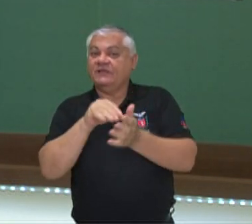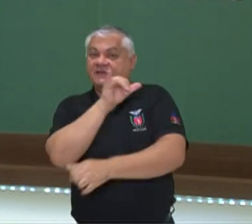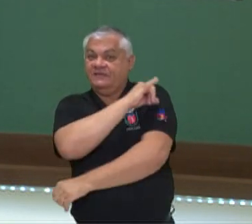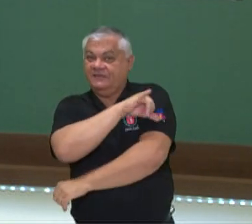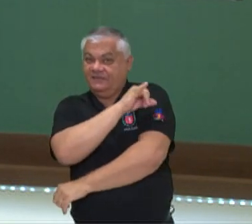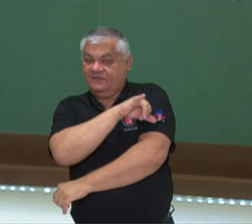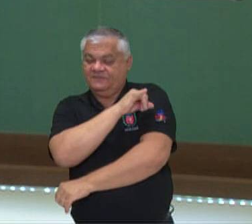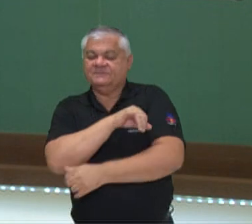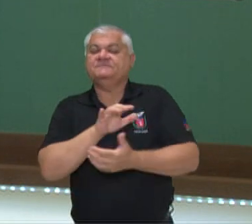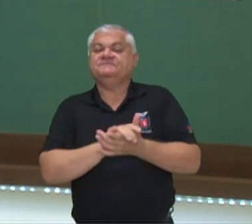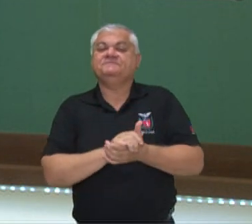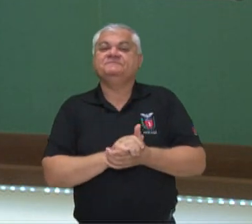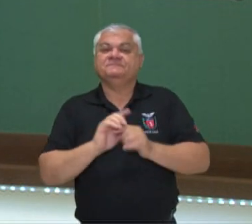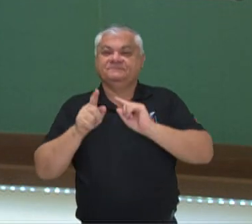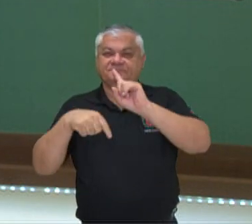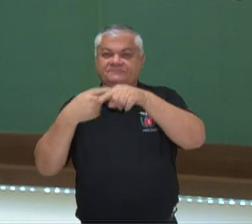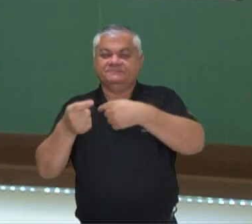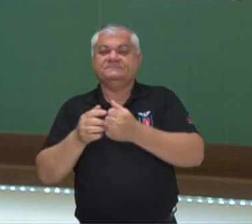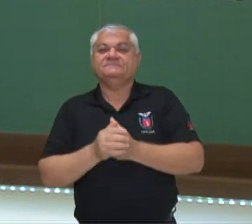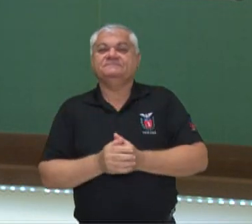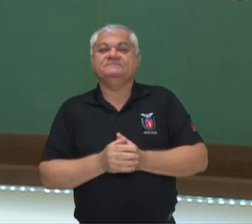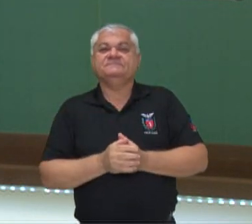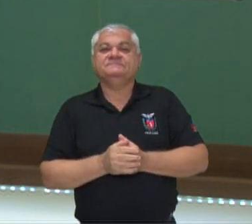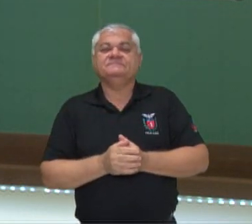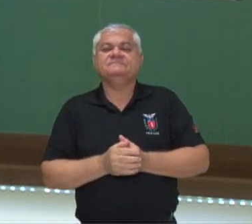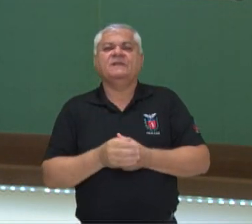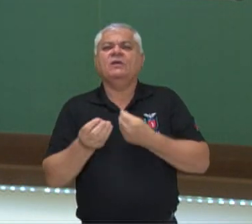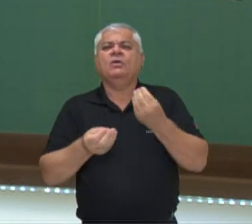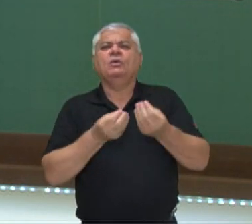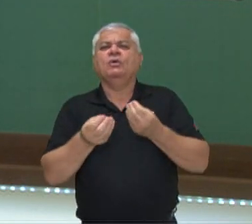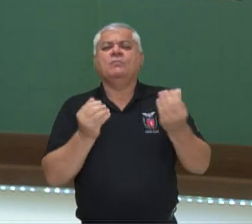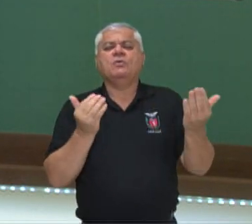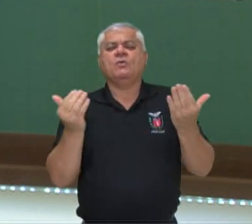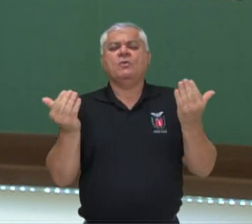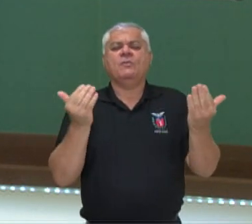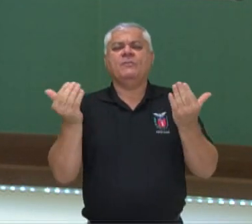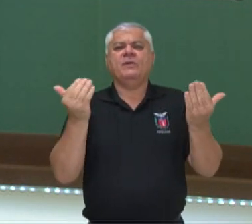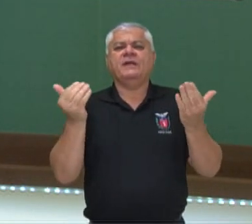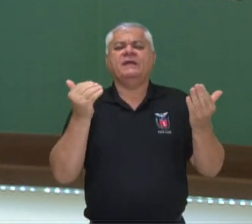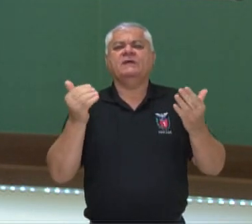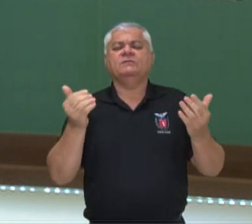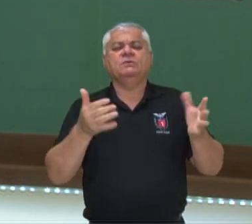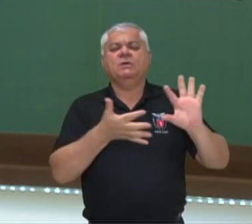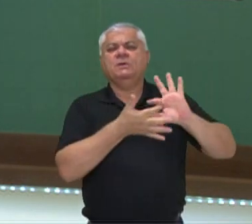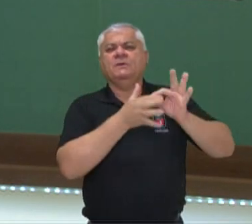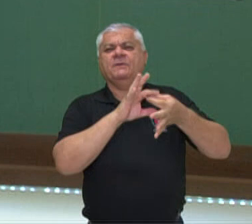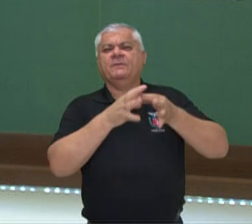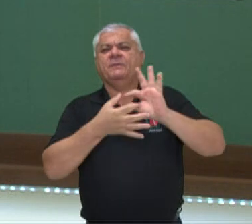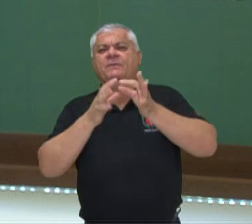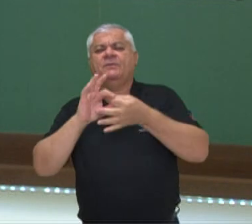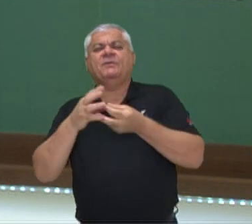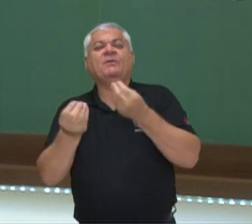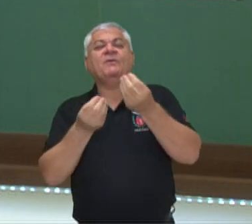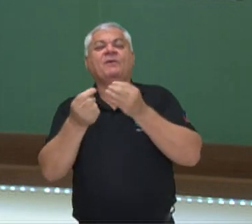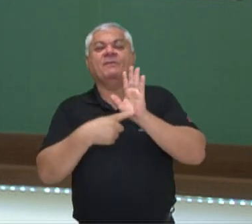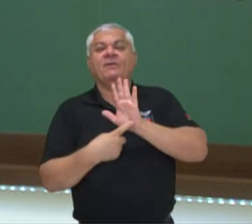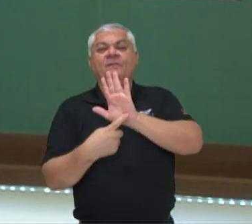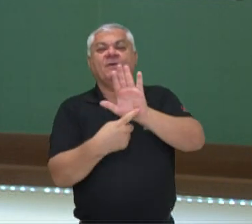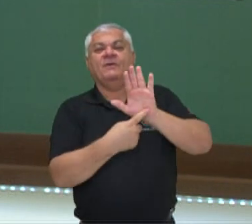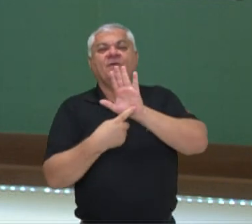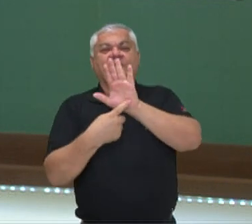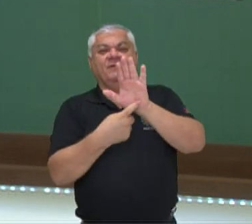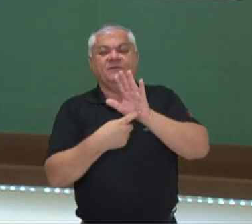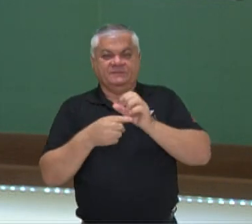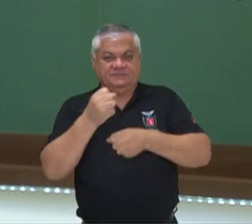Janeiro, que a gente vai falar logo, tá? Comparando mesmo os jogos, a maneira como os jogos foram transmitidos nos